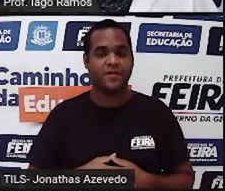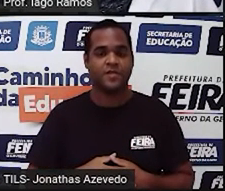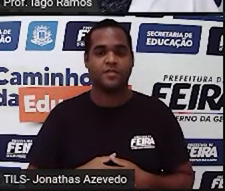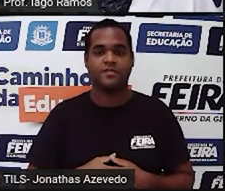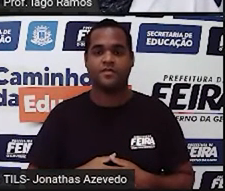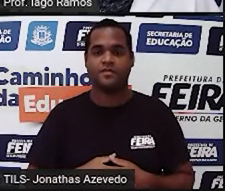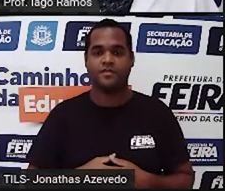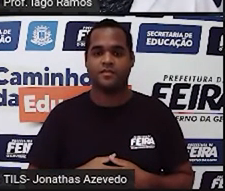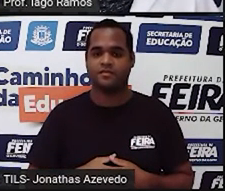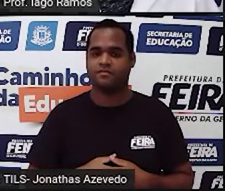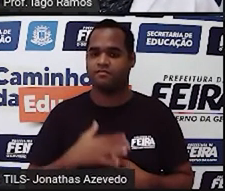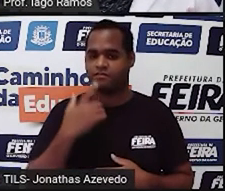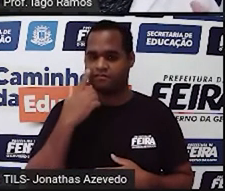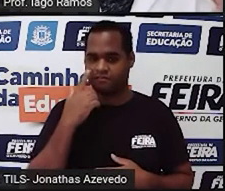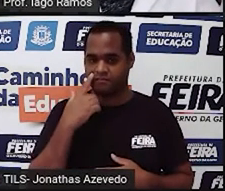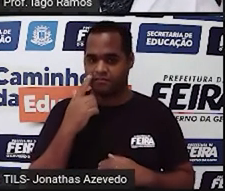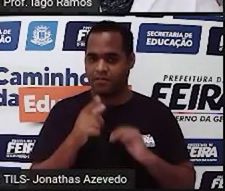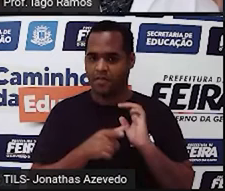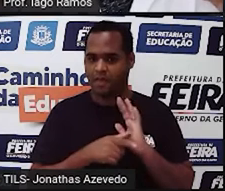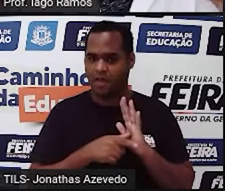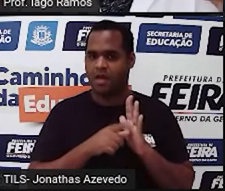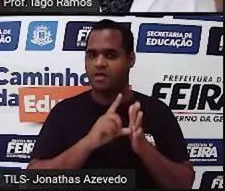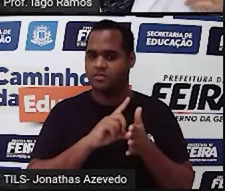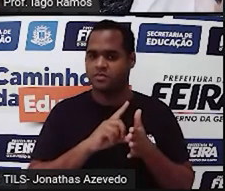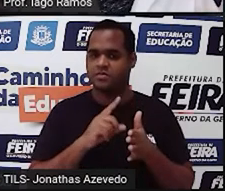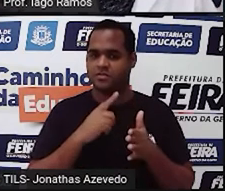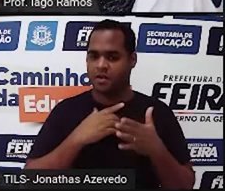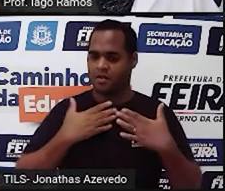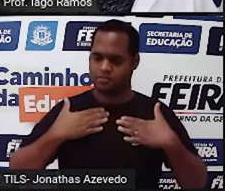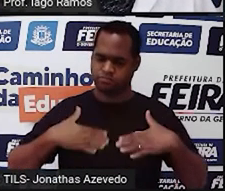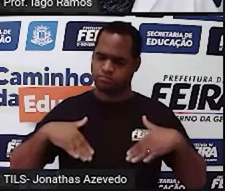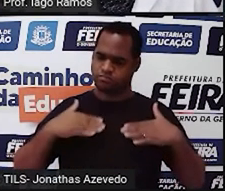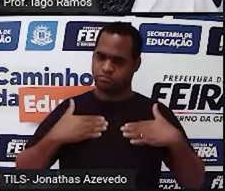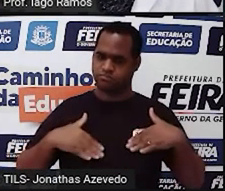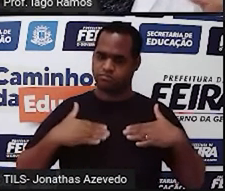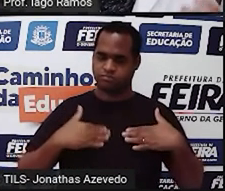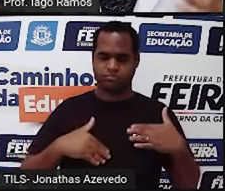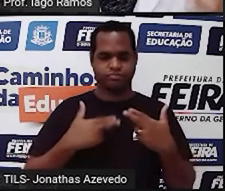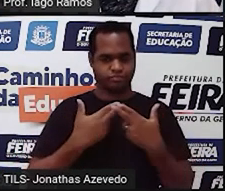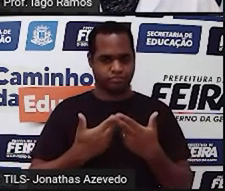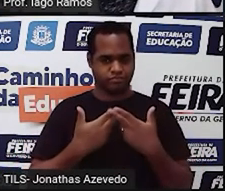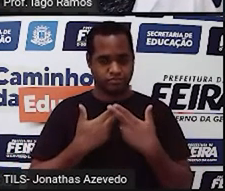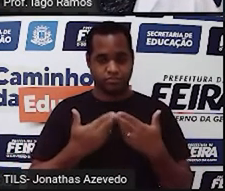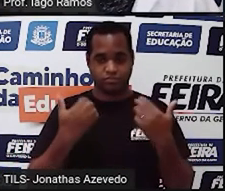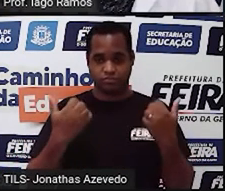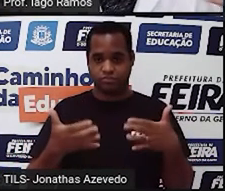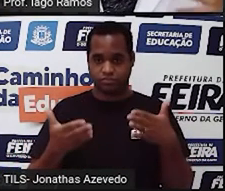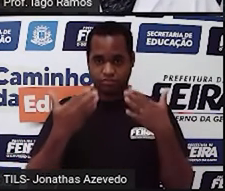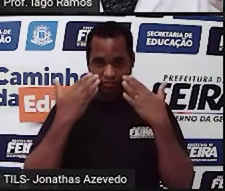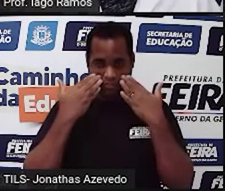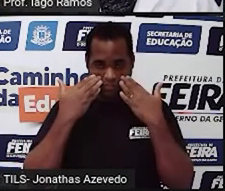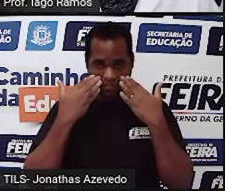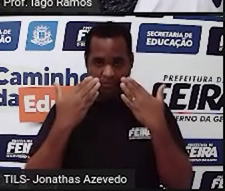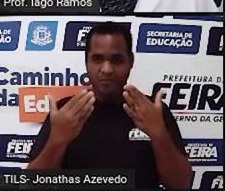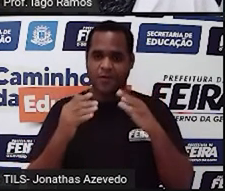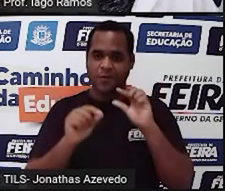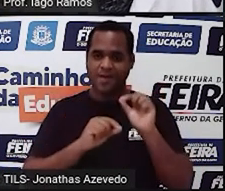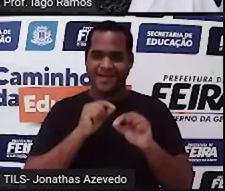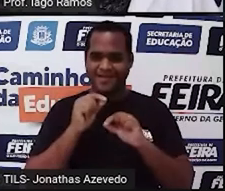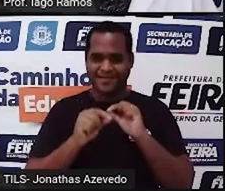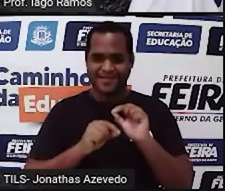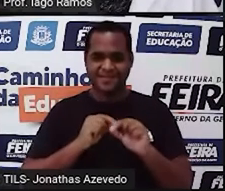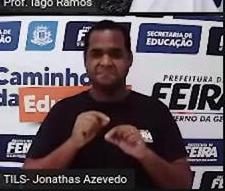e é mais antes disso né calma Professor antes de chegar na próxima pergunta Deixa eu te mostrar porque e o